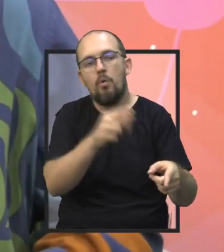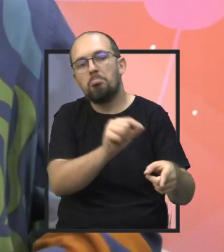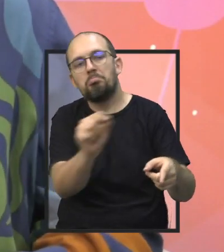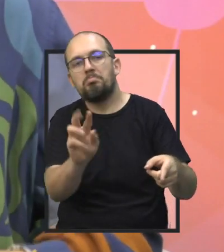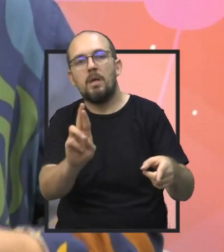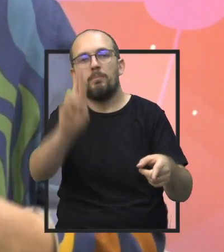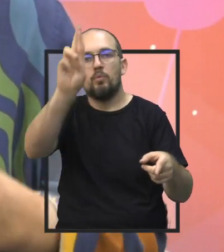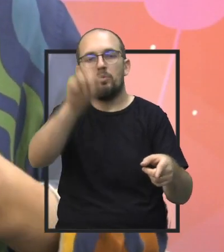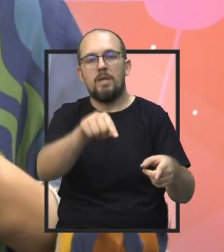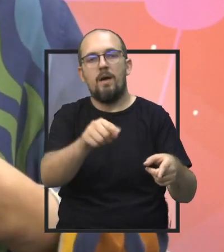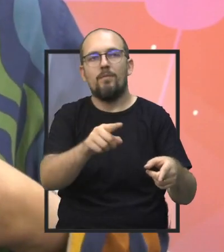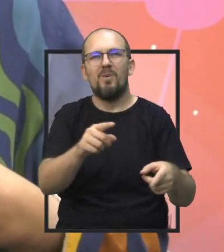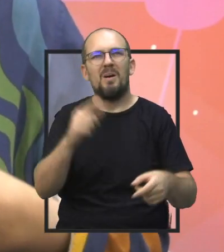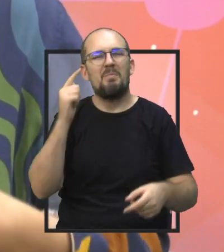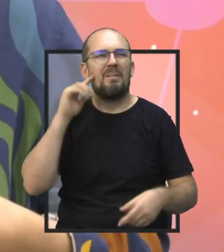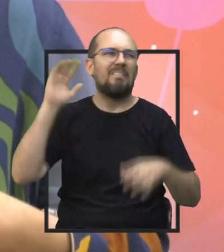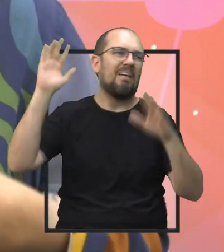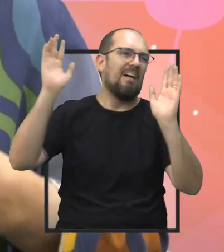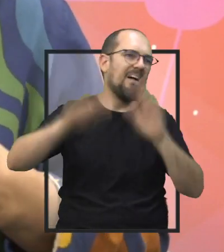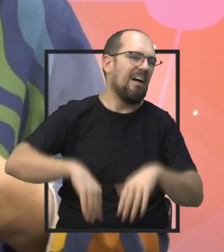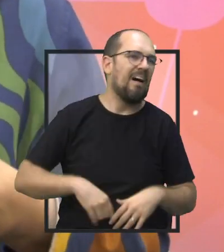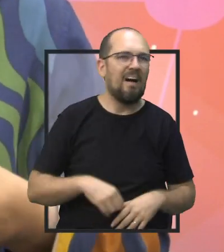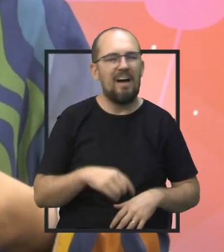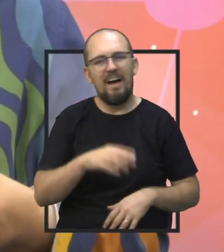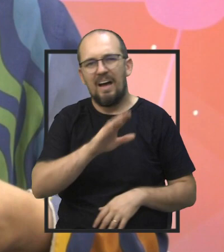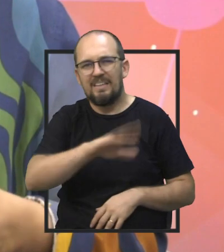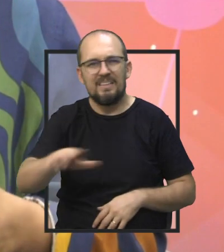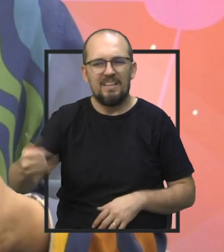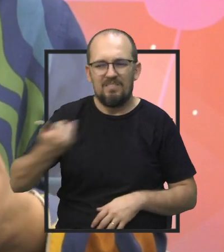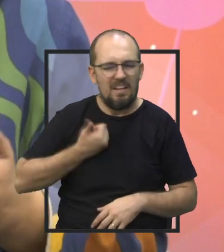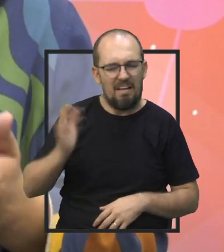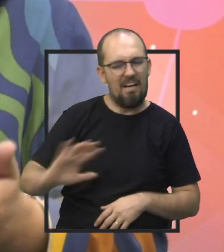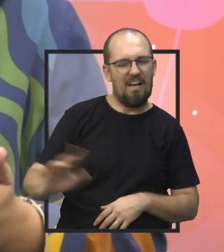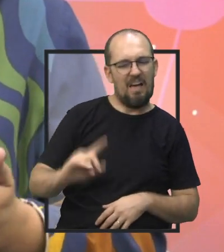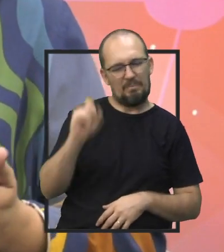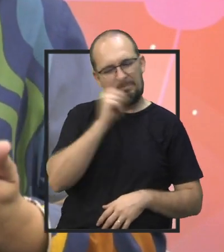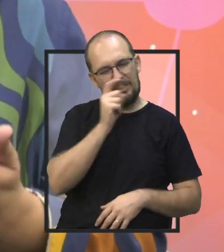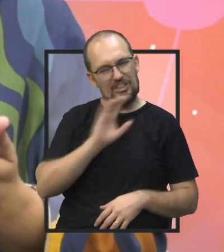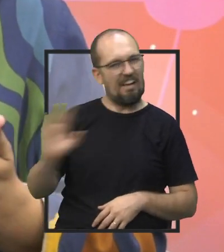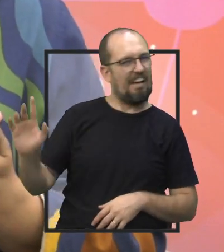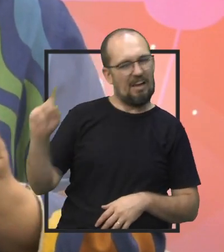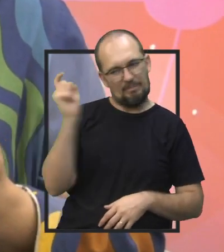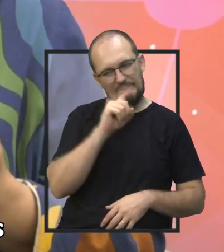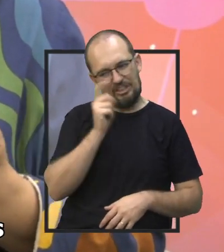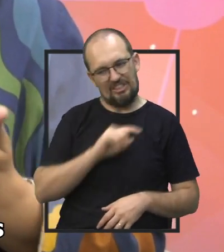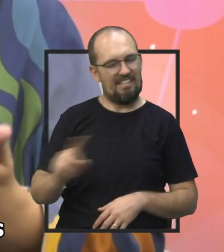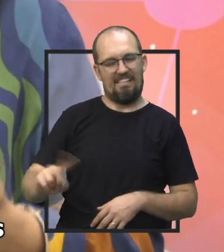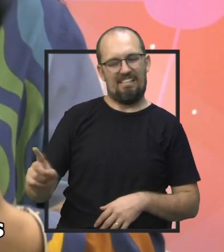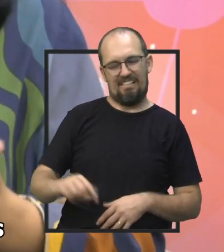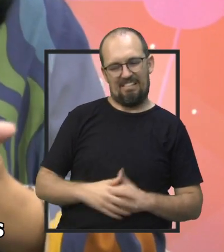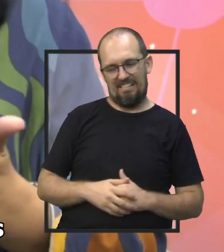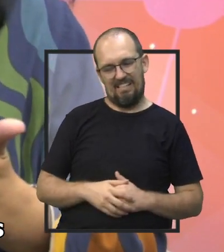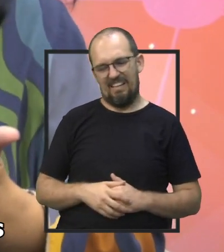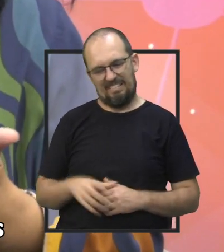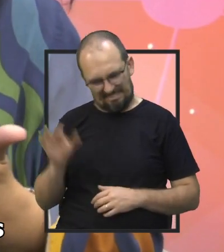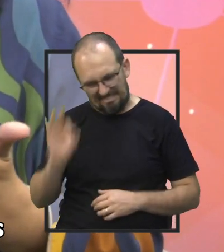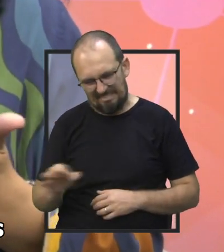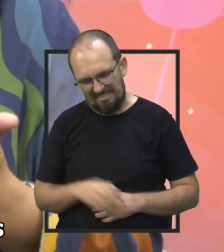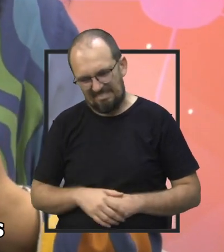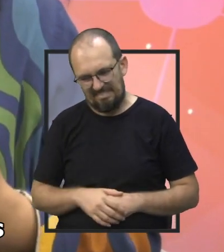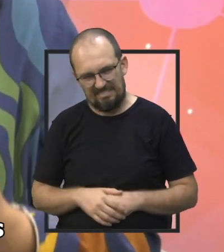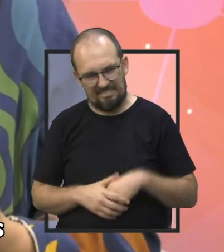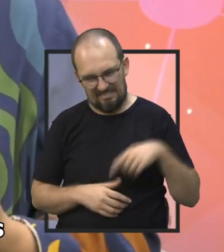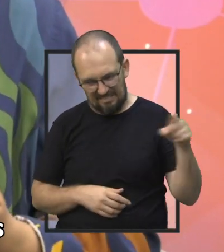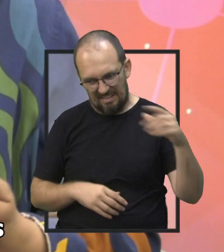o responsável não desacredite do relato dessa criança, que não coloque em xeque isso. Você tem